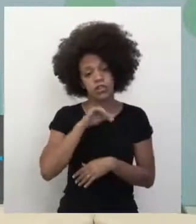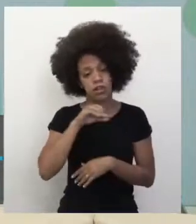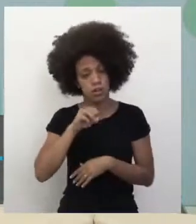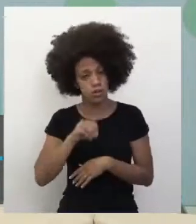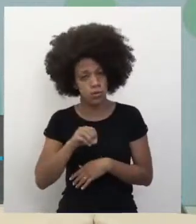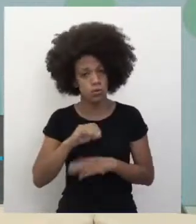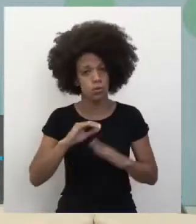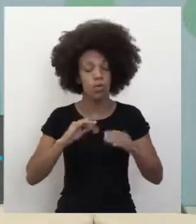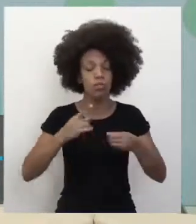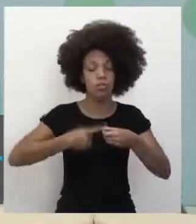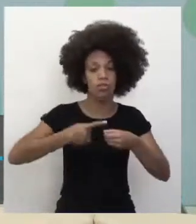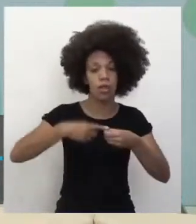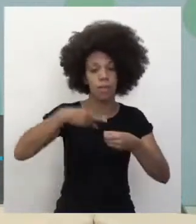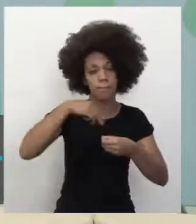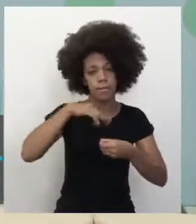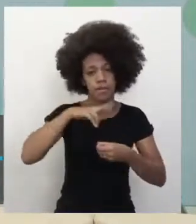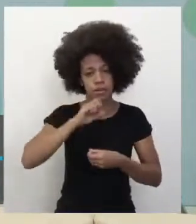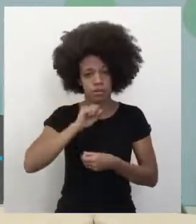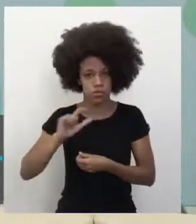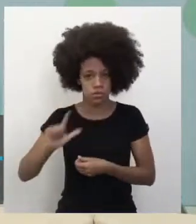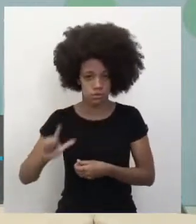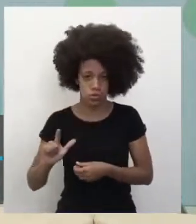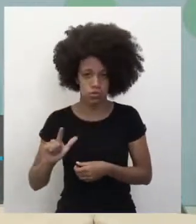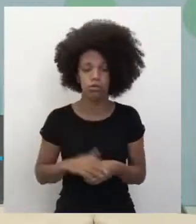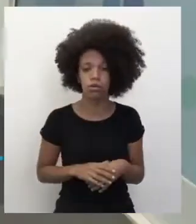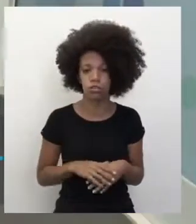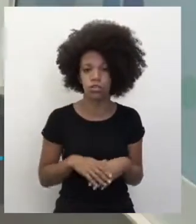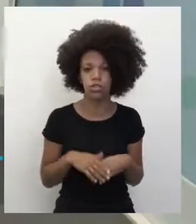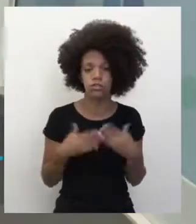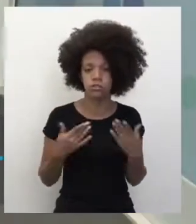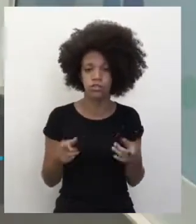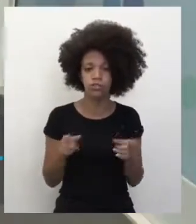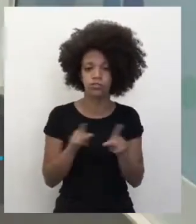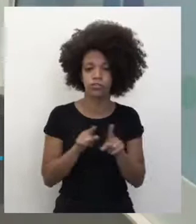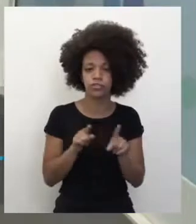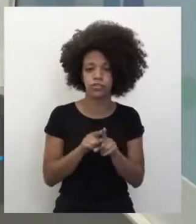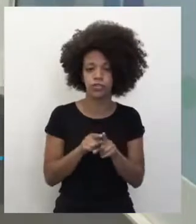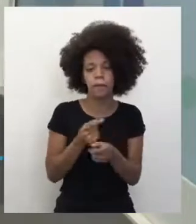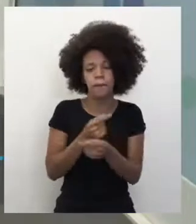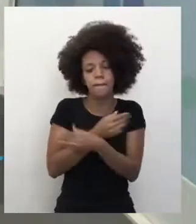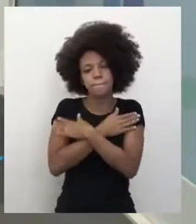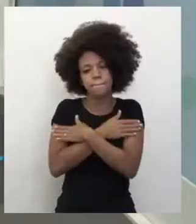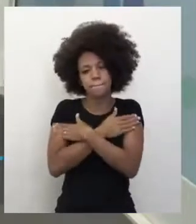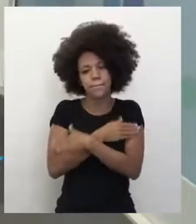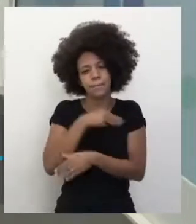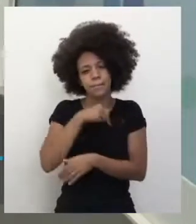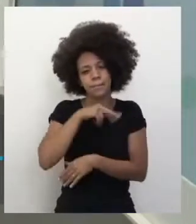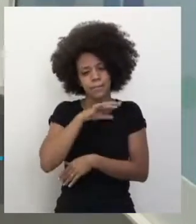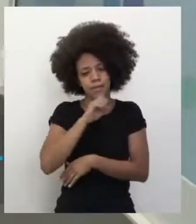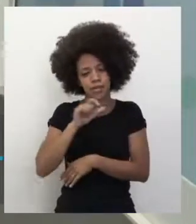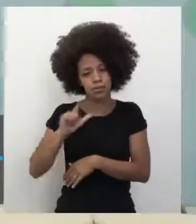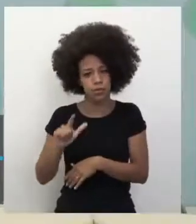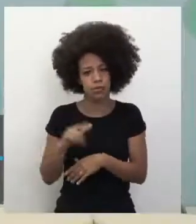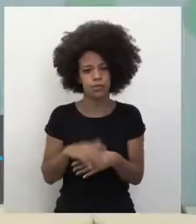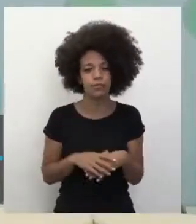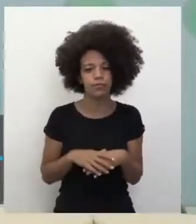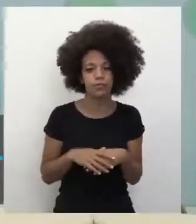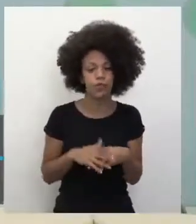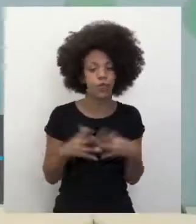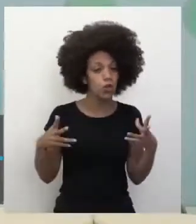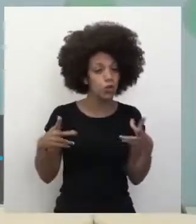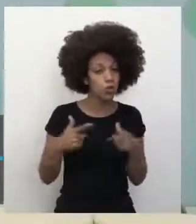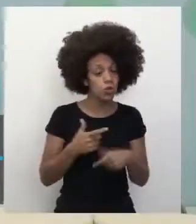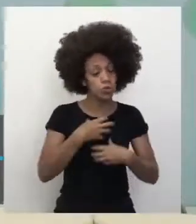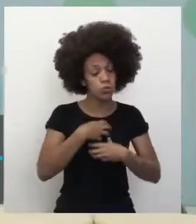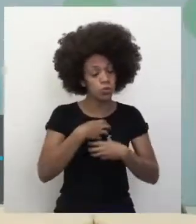de Mirassol. Um abraço aí para Mirassol. Mirassol, em São eu estive lá em Mirassol. Que beleza, hein? Todos os estilos de Gaudí